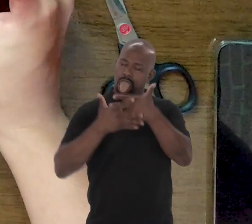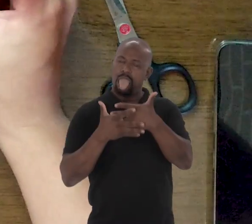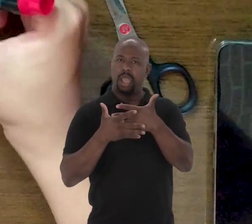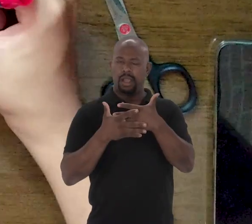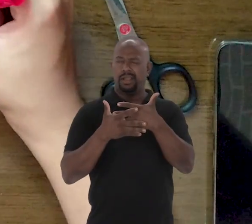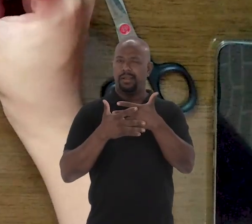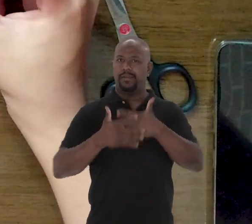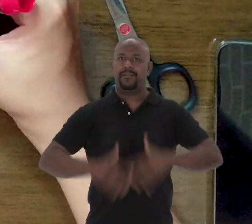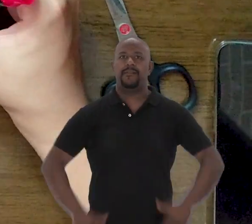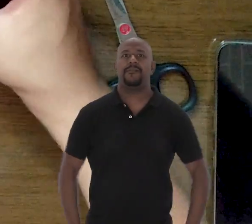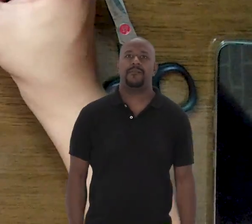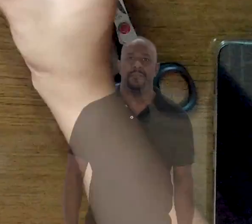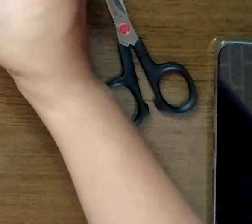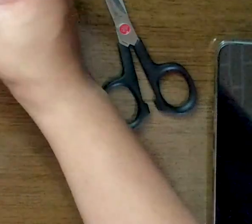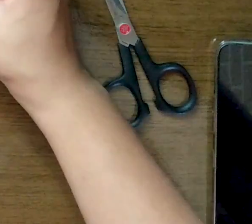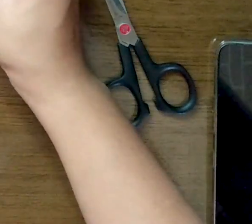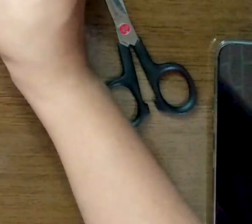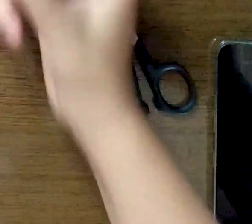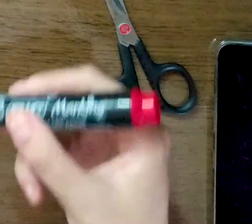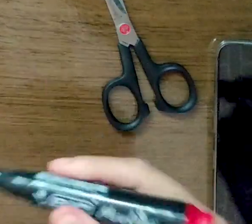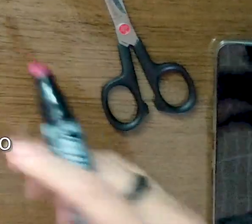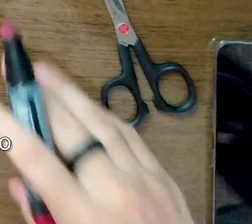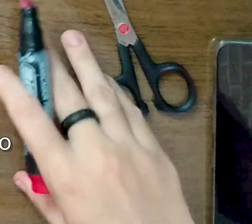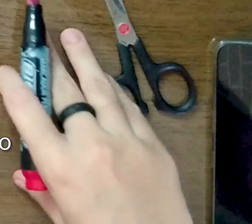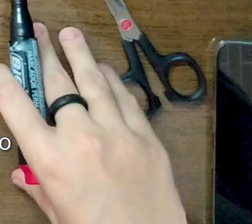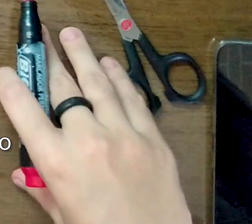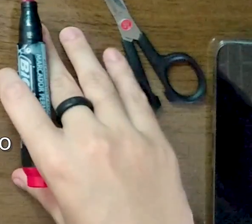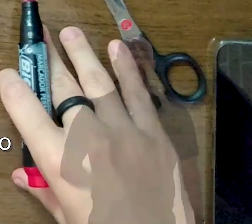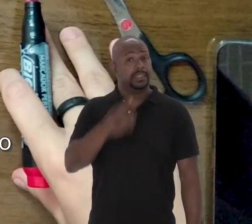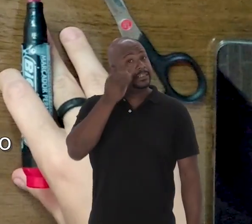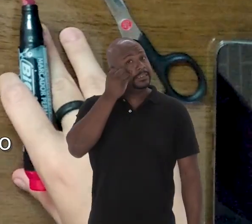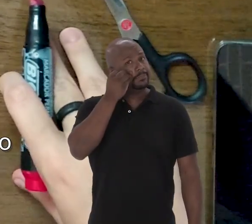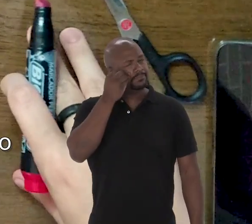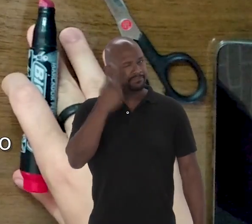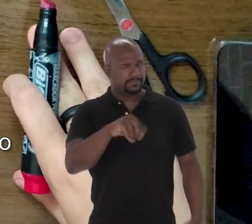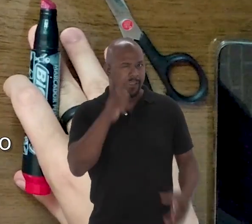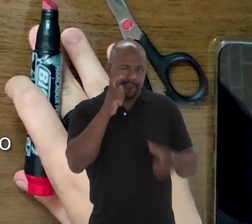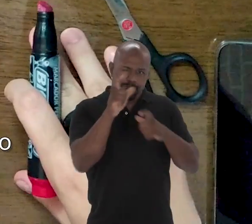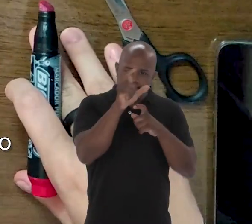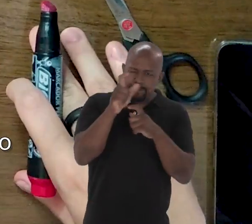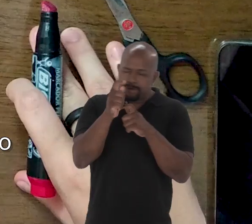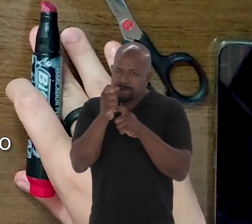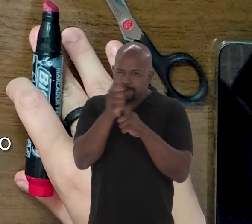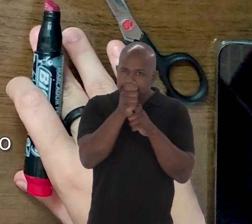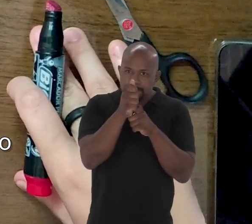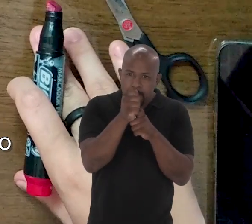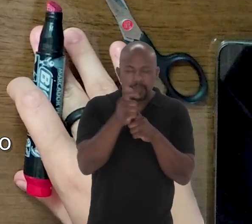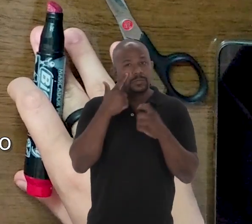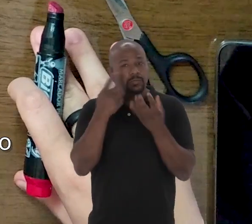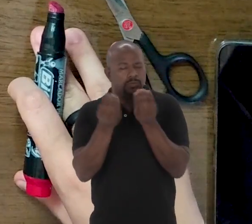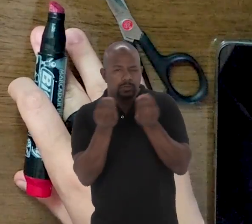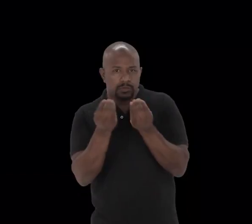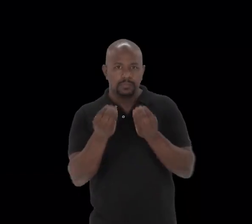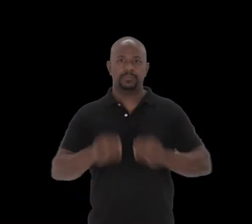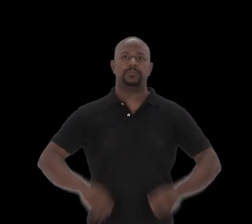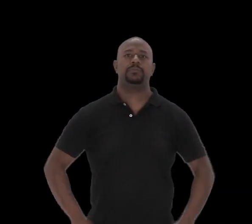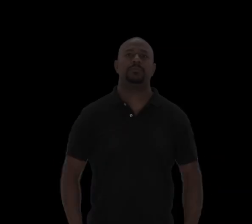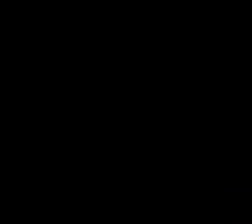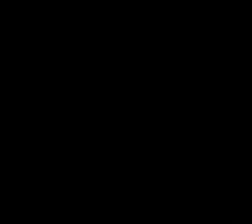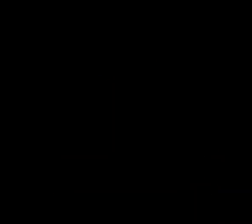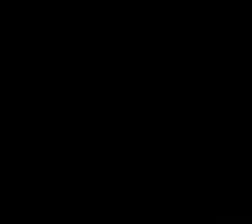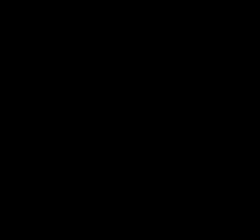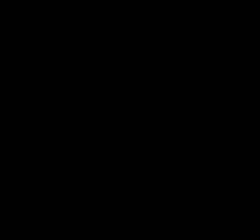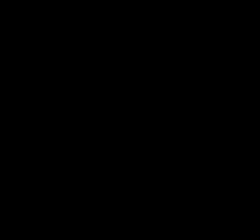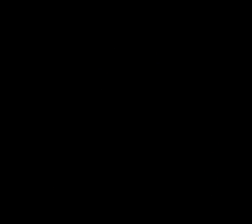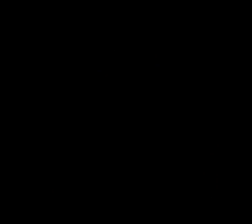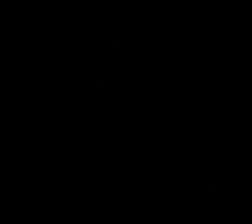caneta. Pinta com caneta permanente vermelho, retângulo transparente. Vamos lá testar agora o nosso filtro aqui. O céu e o muro. Aproxima o